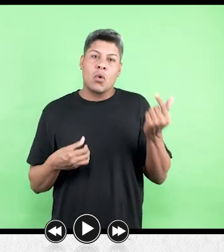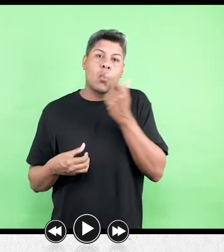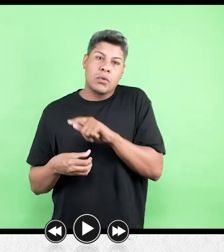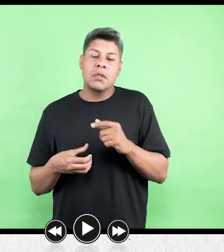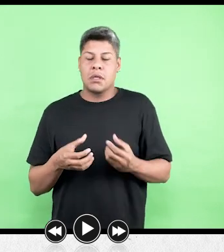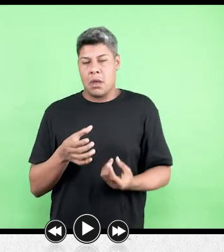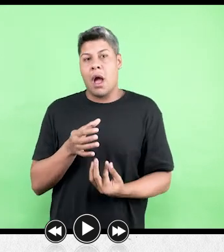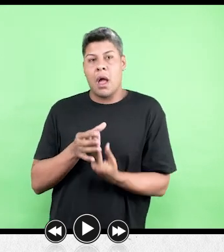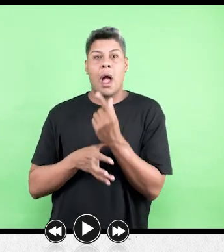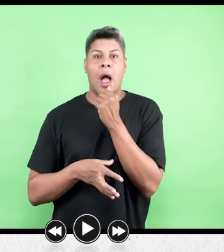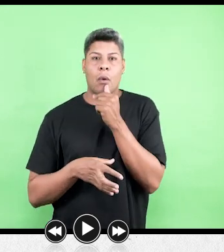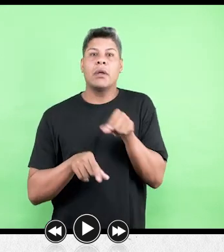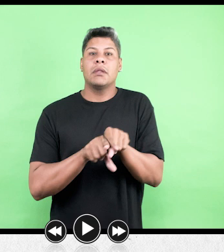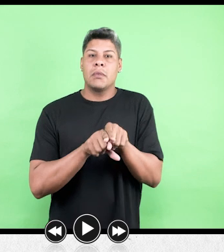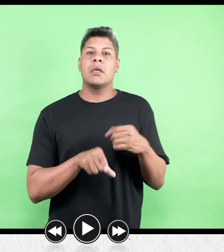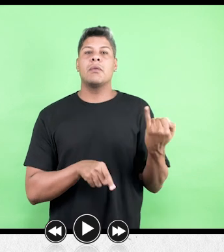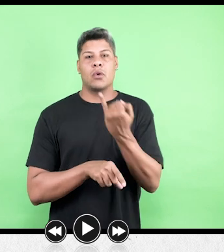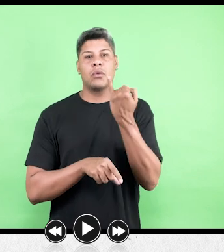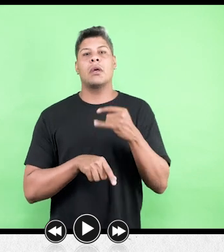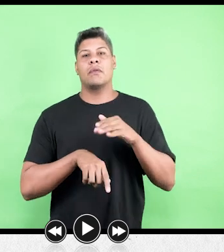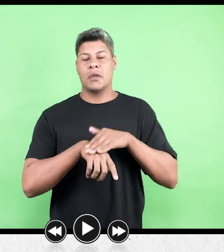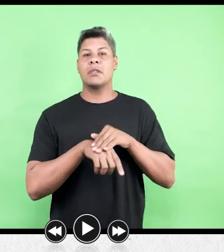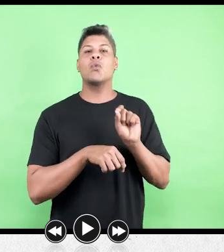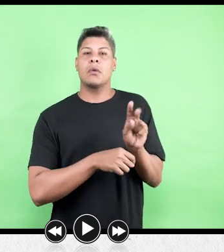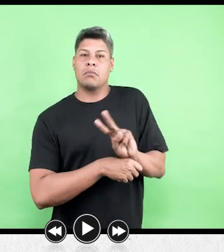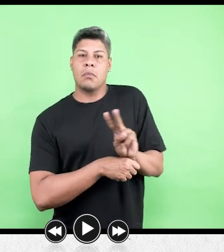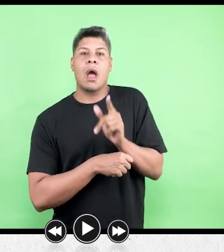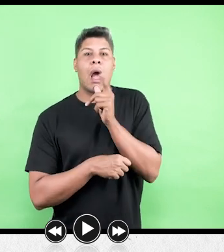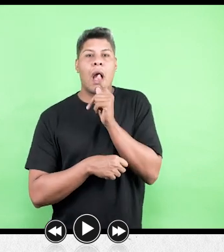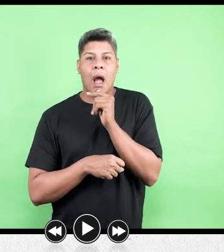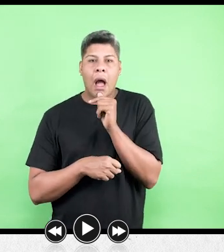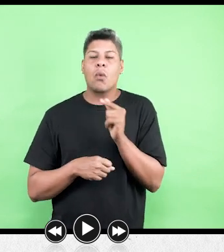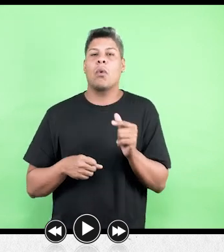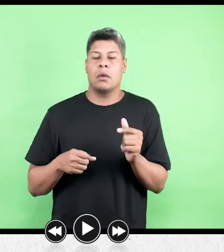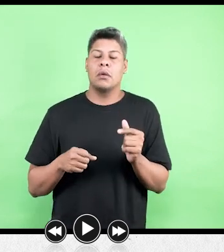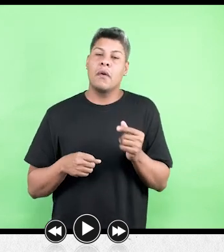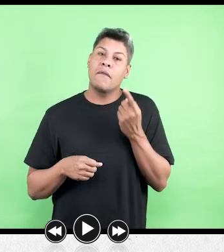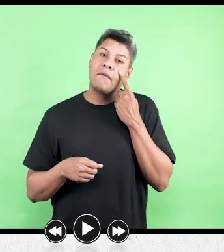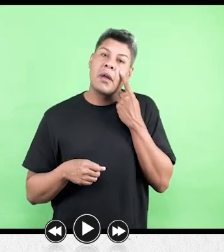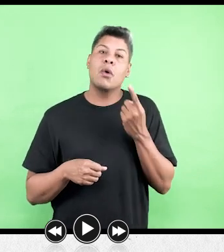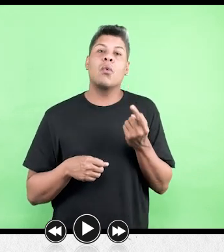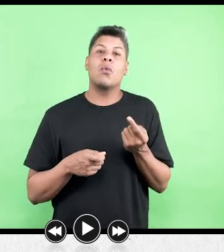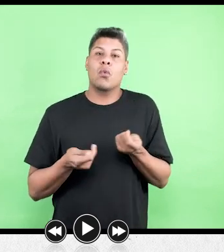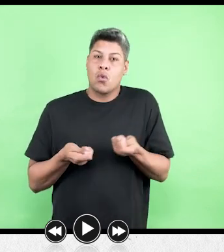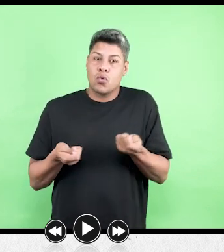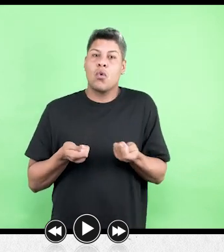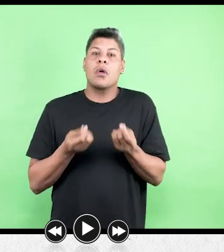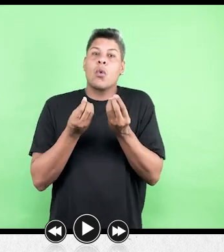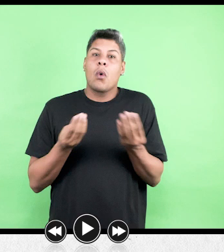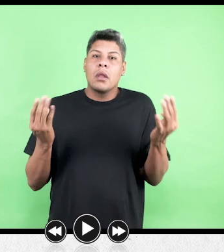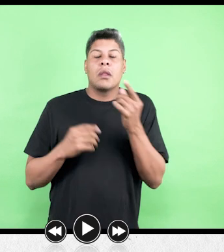água. Além disso, né, é importante a gente aplicar o monitoramento da água bruta, que seria o controle da qualidade da água, e verificar também se o